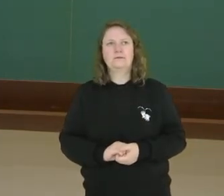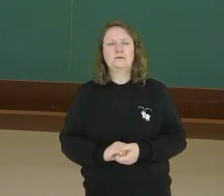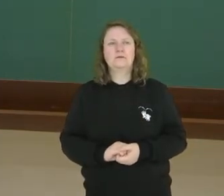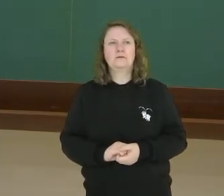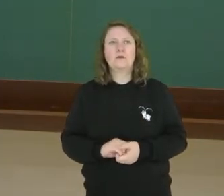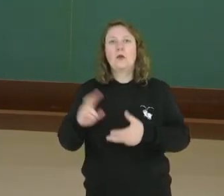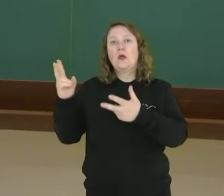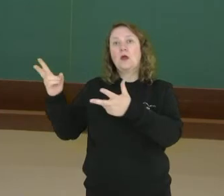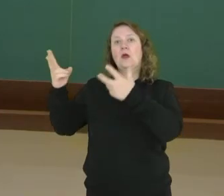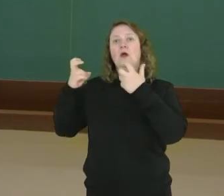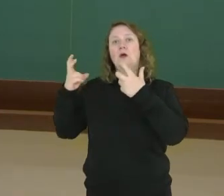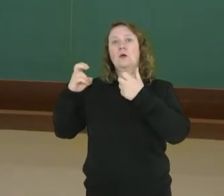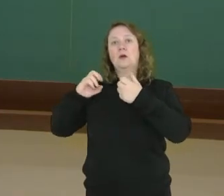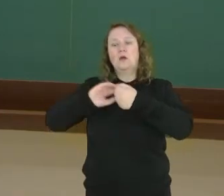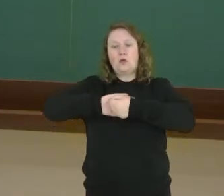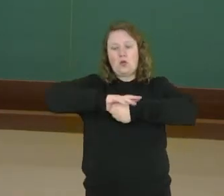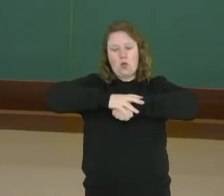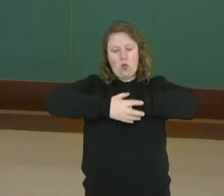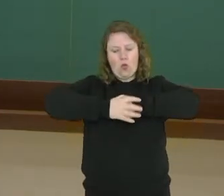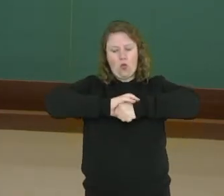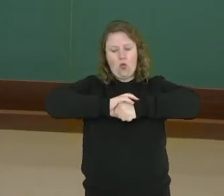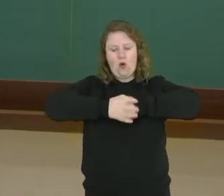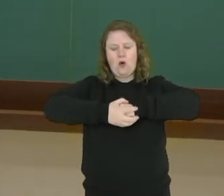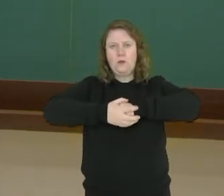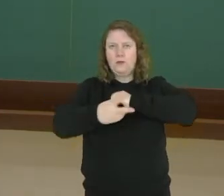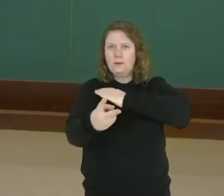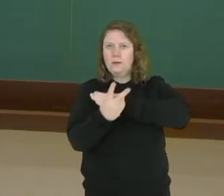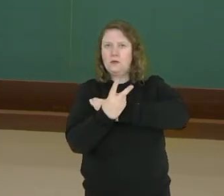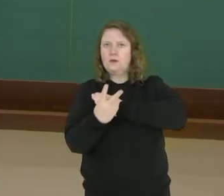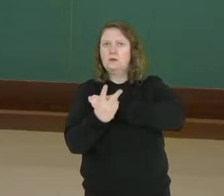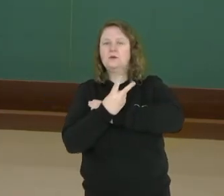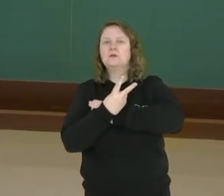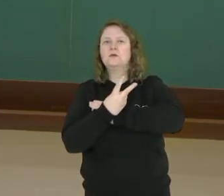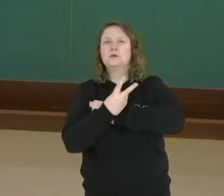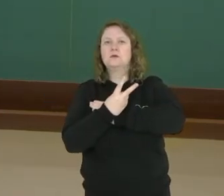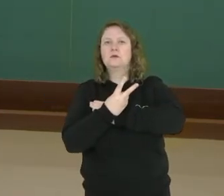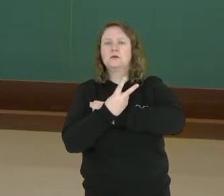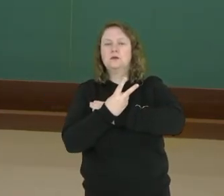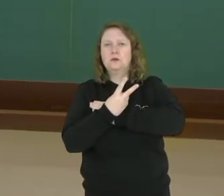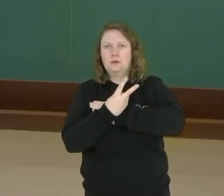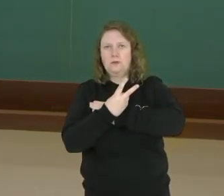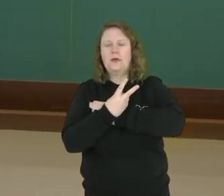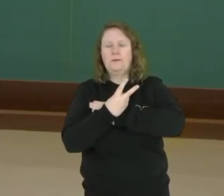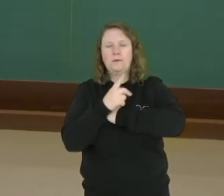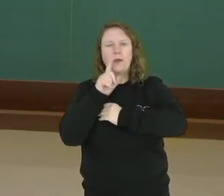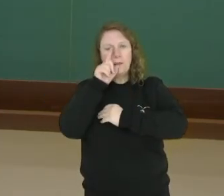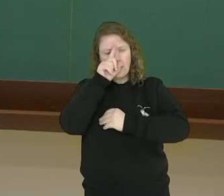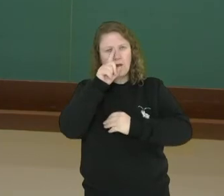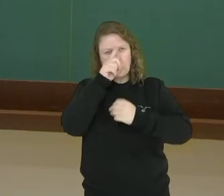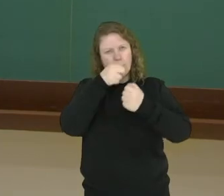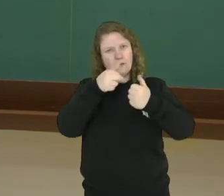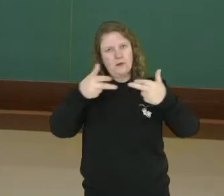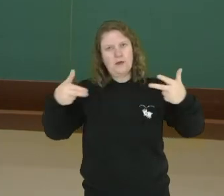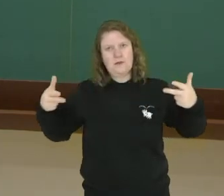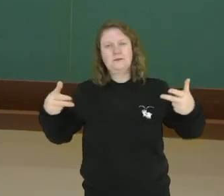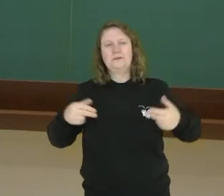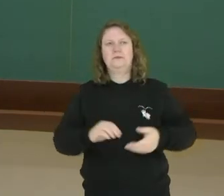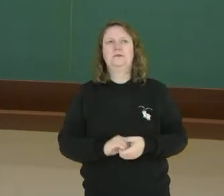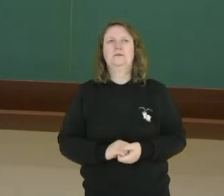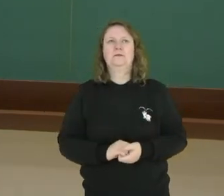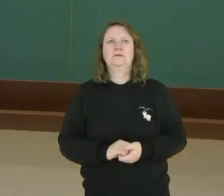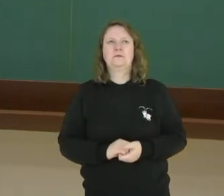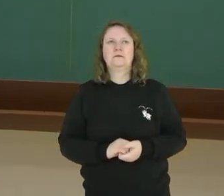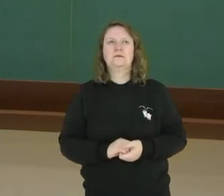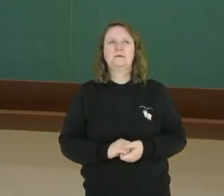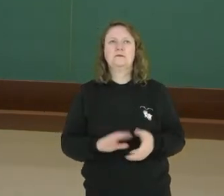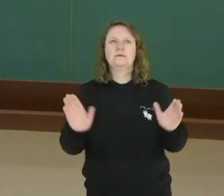gente observa que o casco, a carapaça, que está ali como proteção contra choques e também contra predadores, ok? Muito bem.